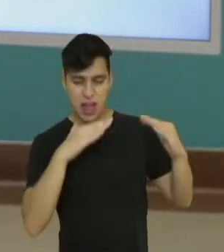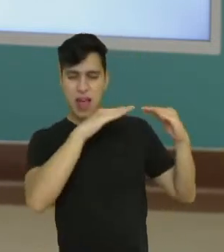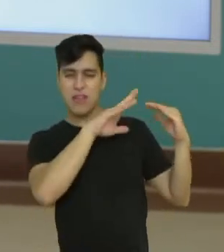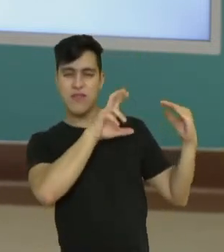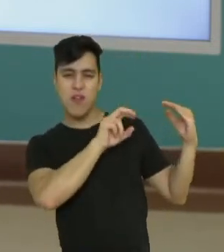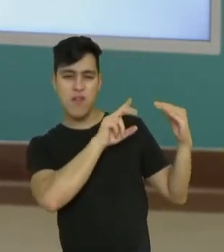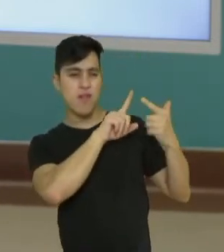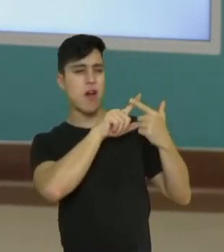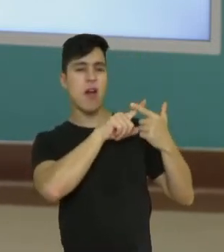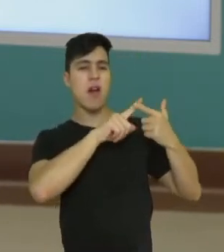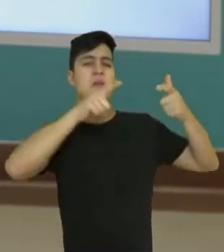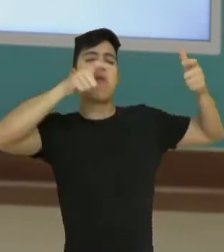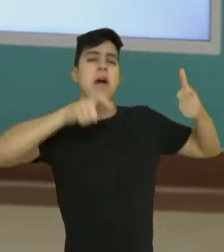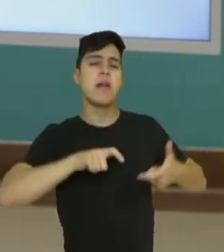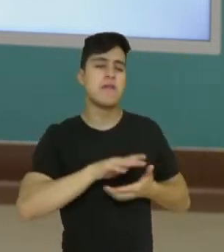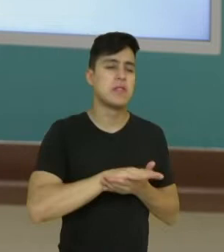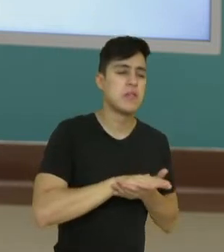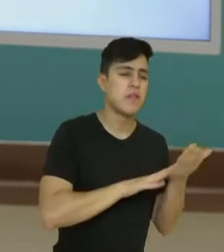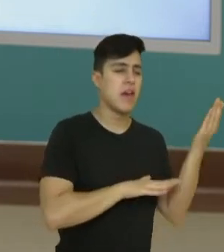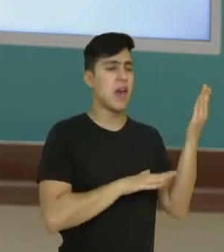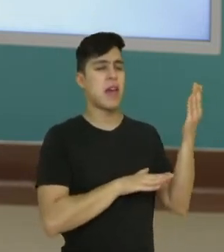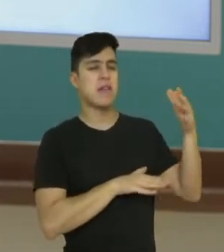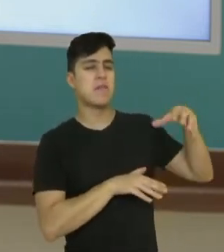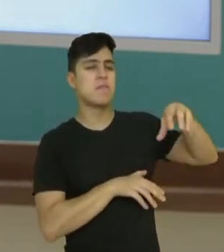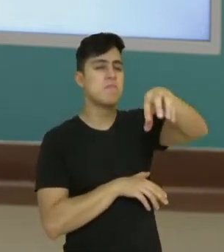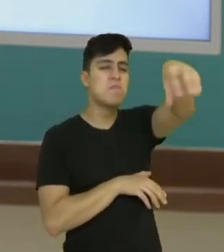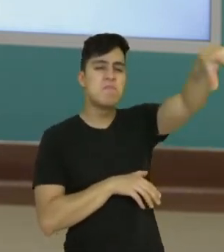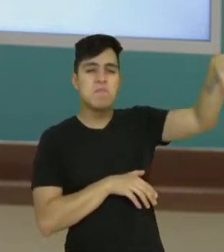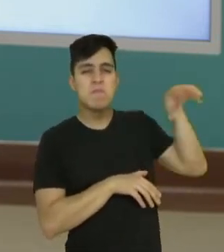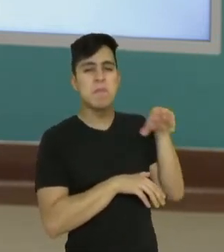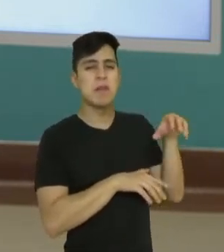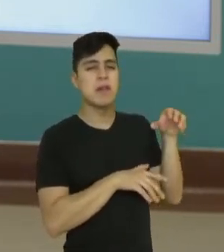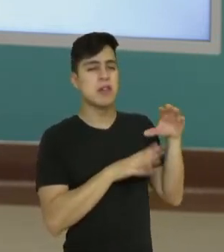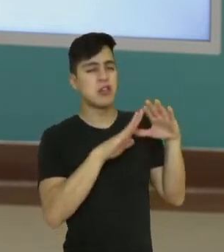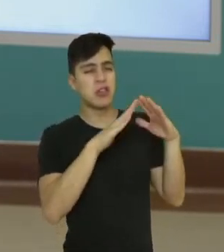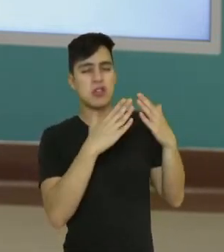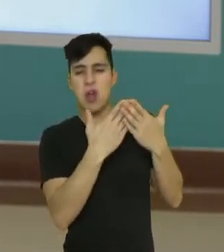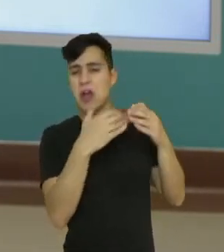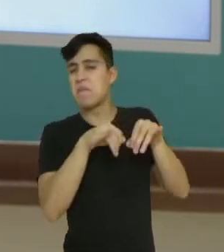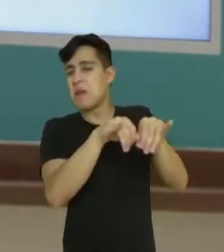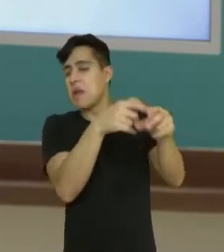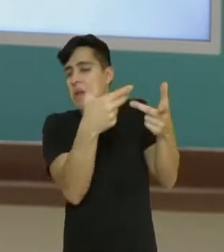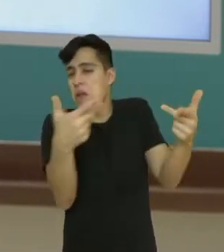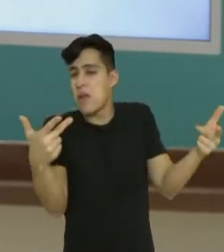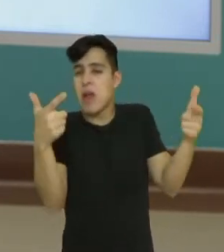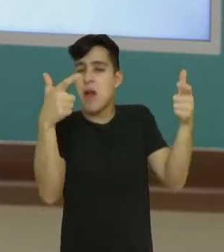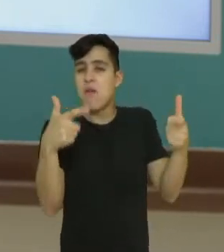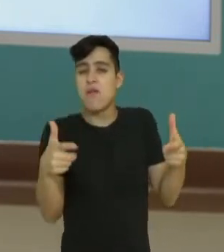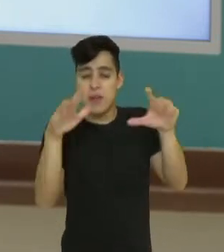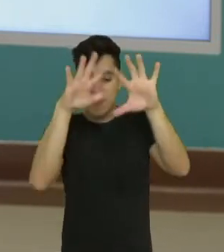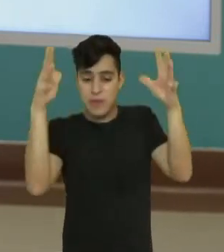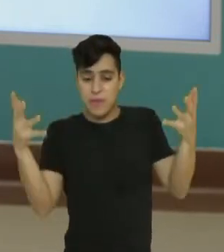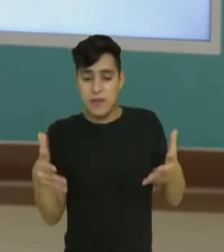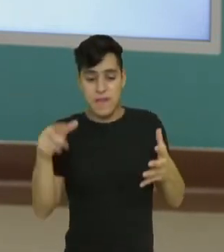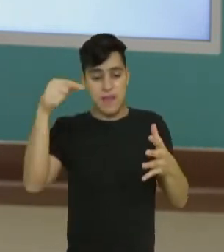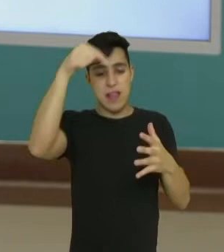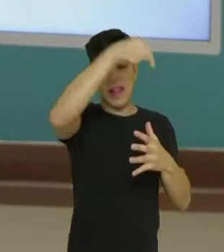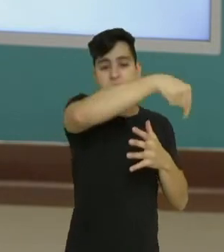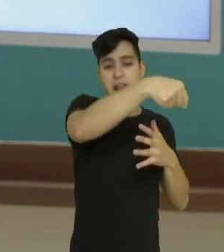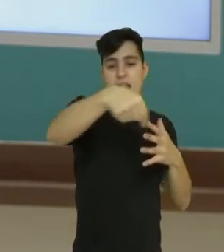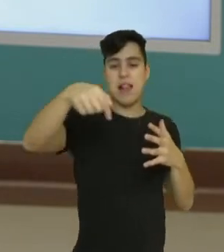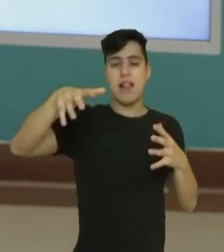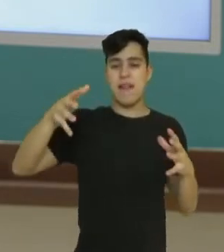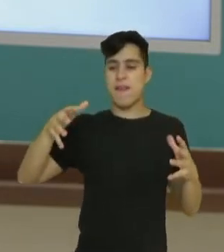o parquinho que você vai, até o supermercado, eles estão construídos na superfície do nosso planeta. Mas